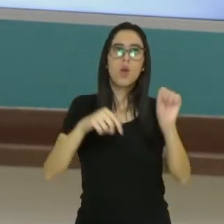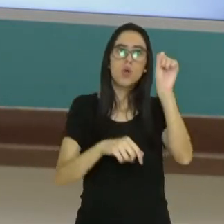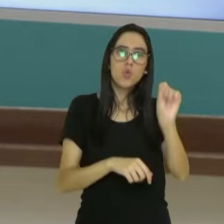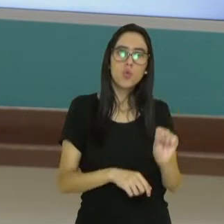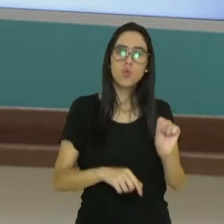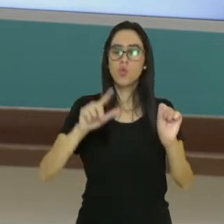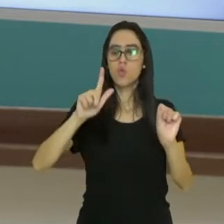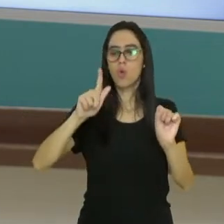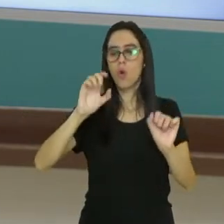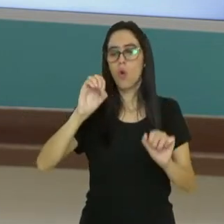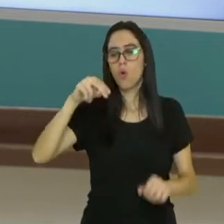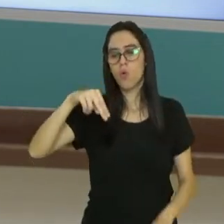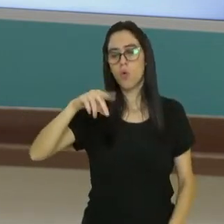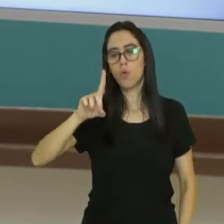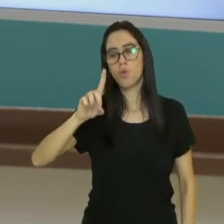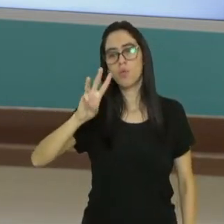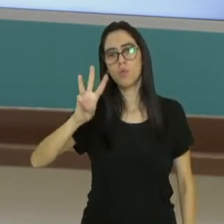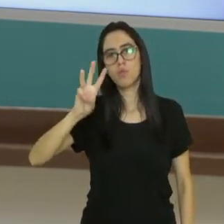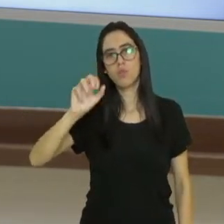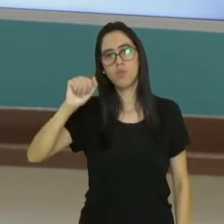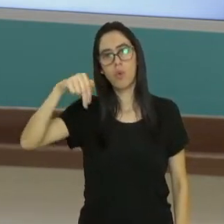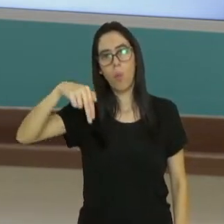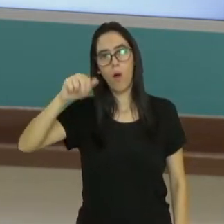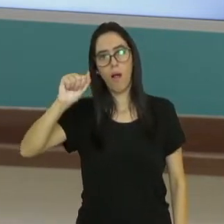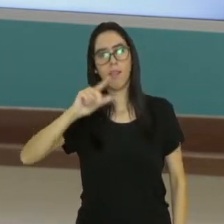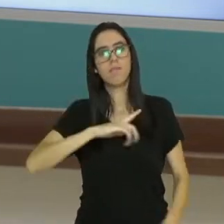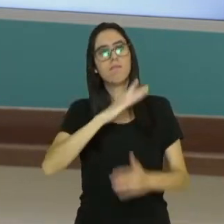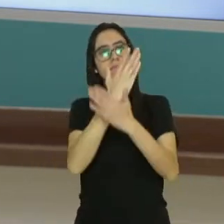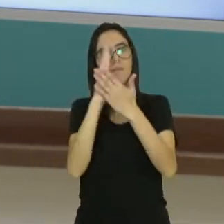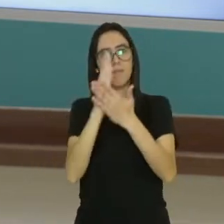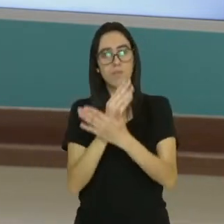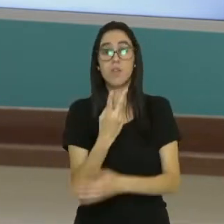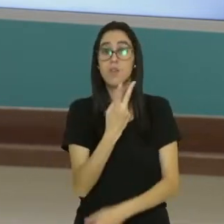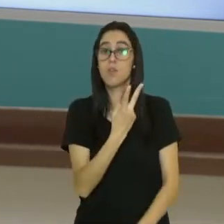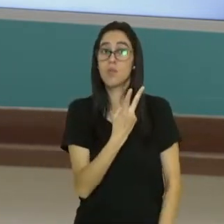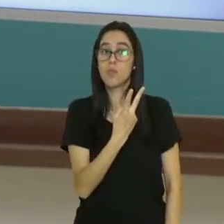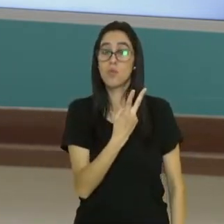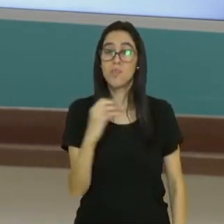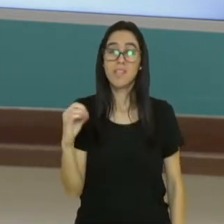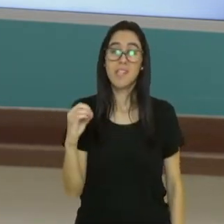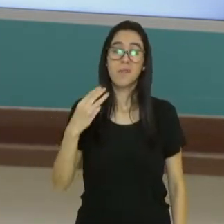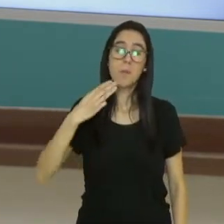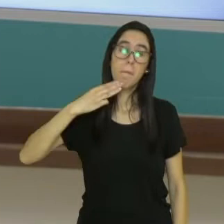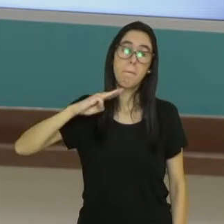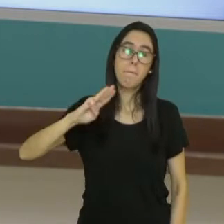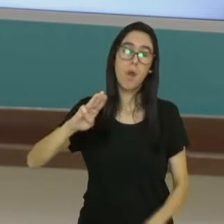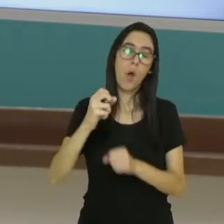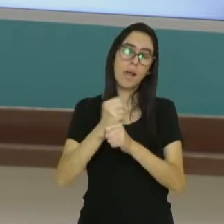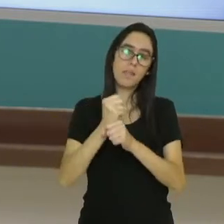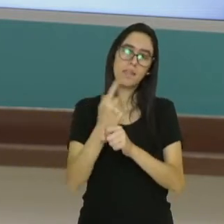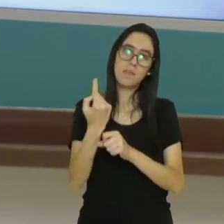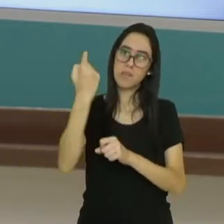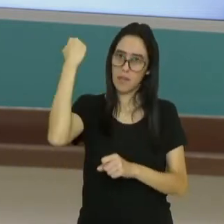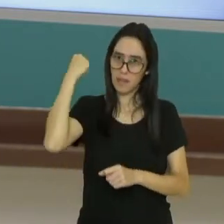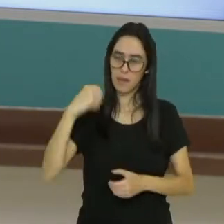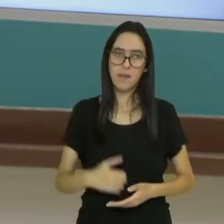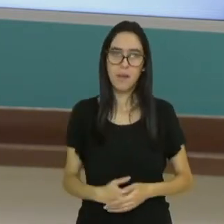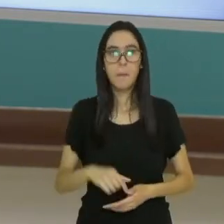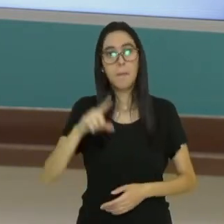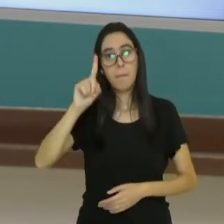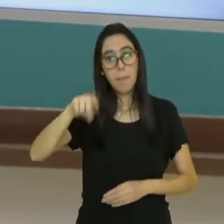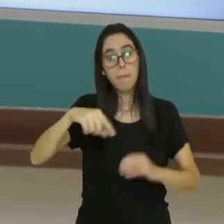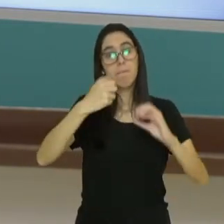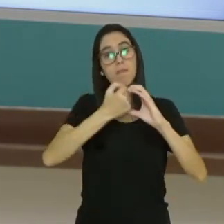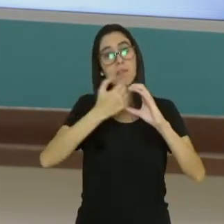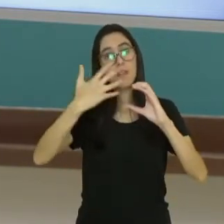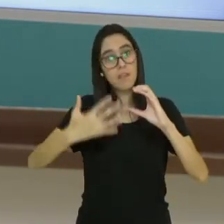houve essa divisão há mais ou menos 200 milhões de anos atrás. Então, uma característica